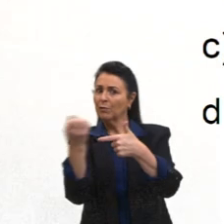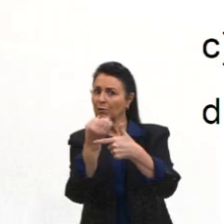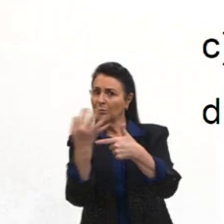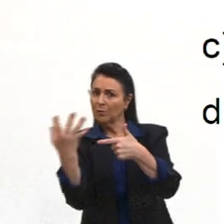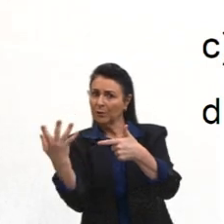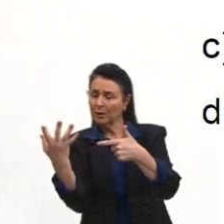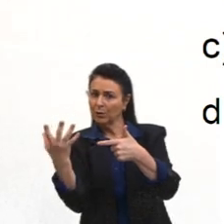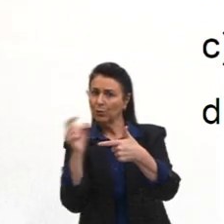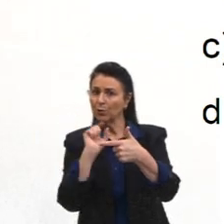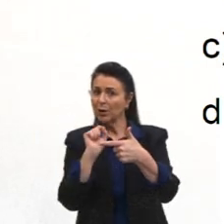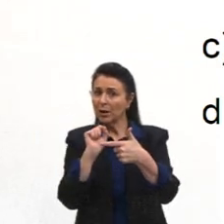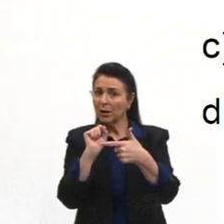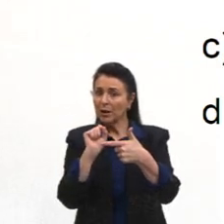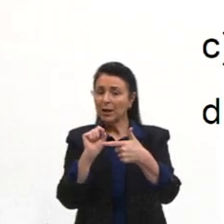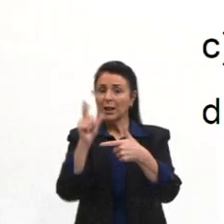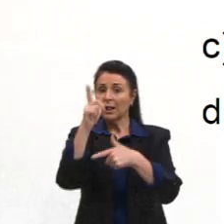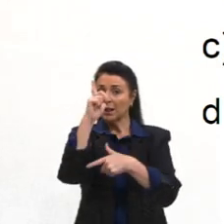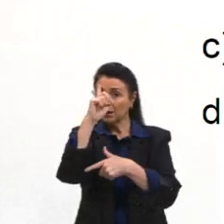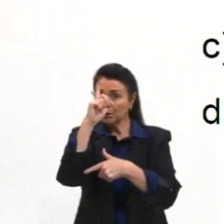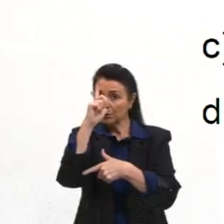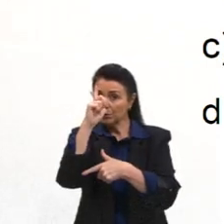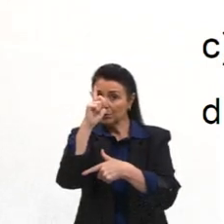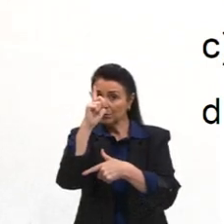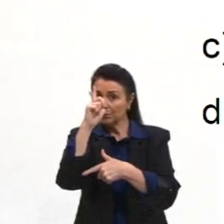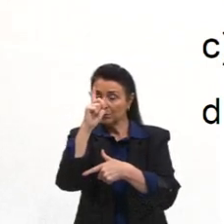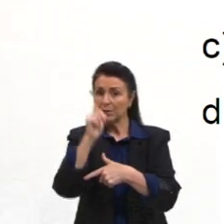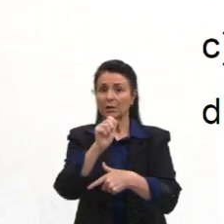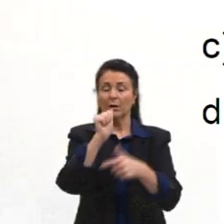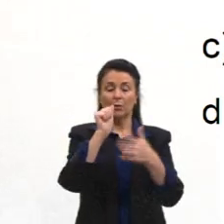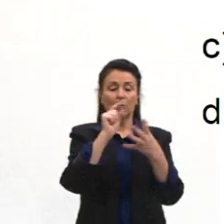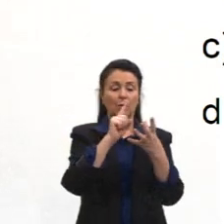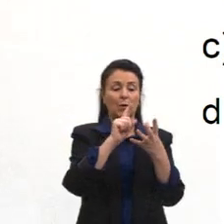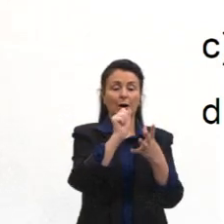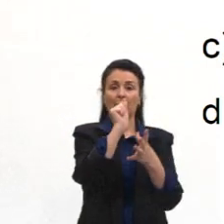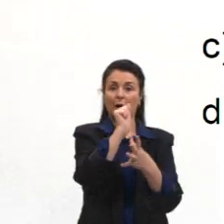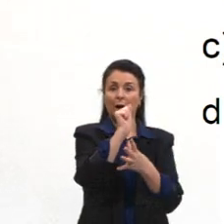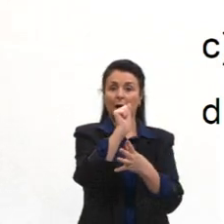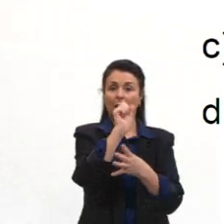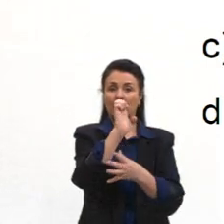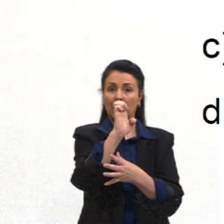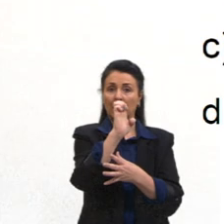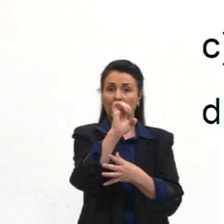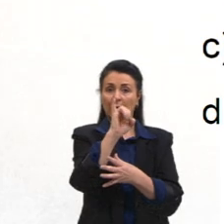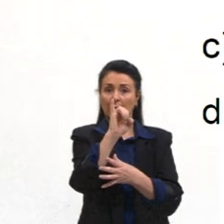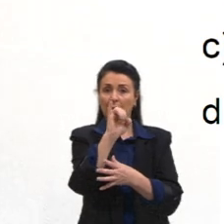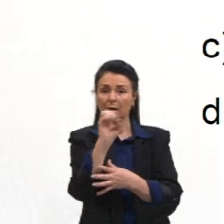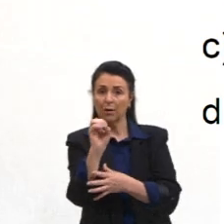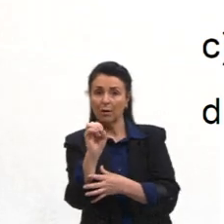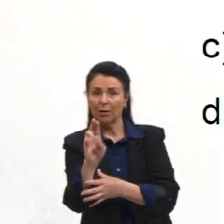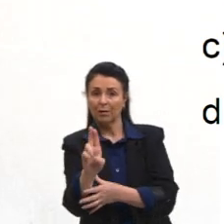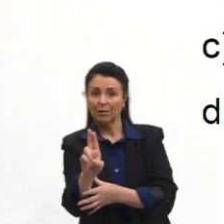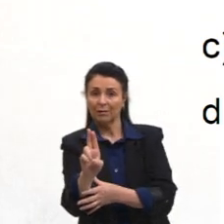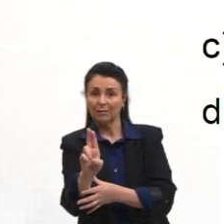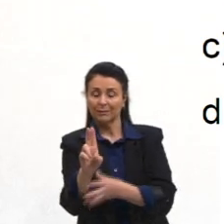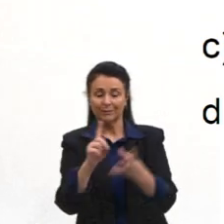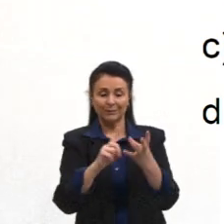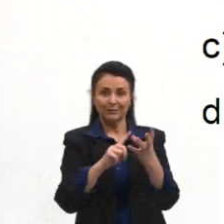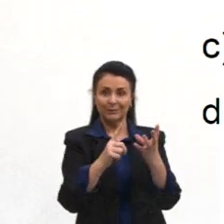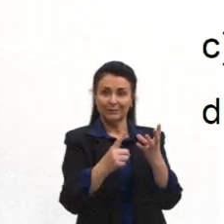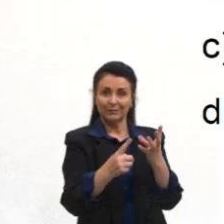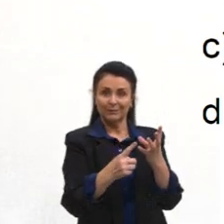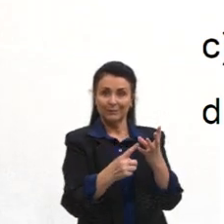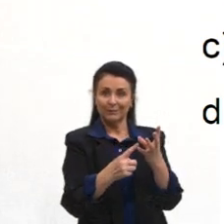do alfabeto Latino é a e i o u letra do alfabeto Latino aí o